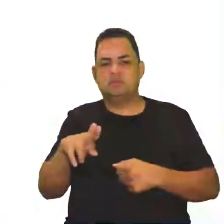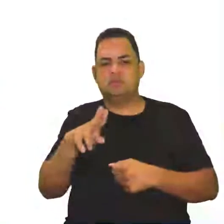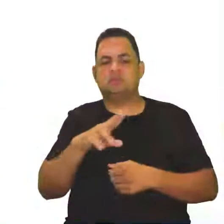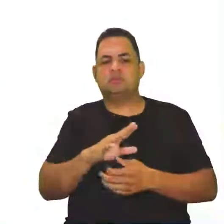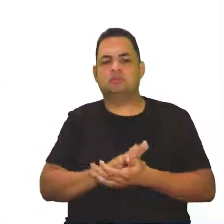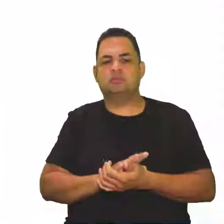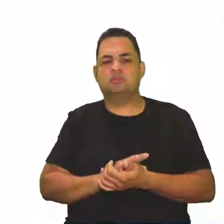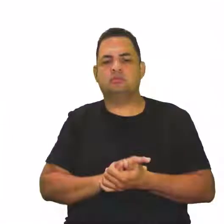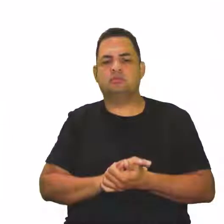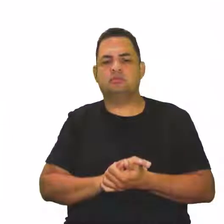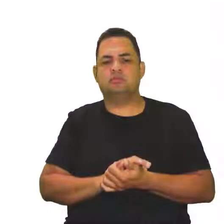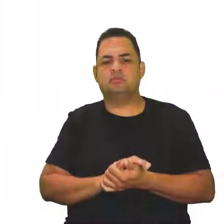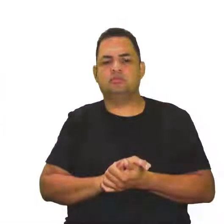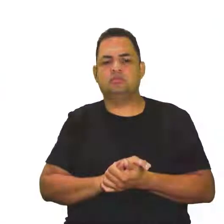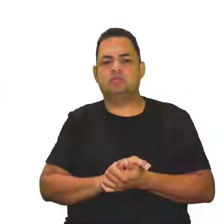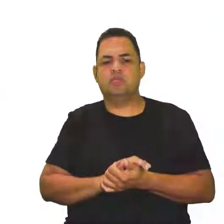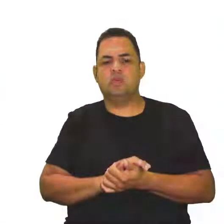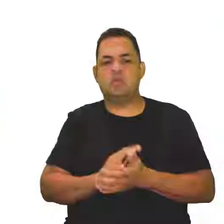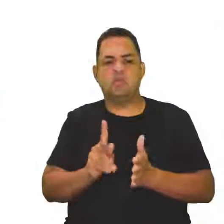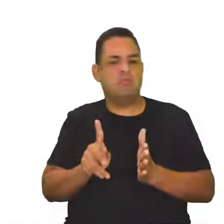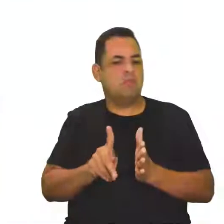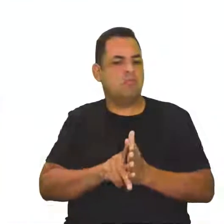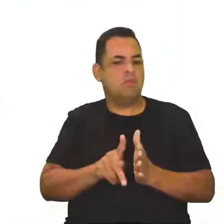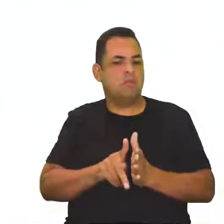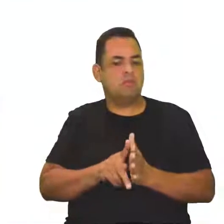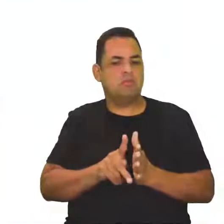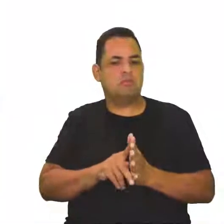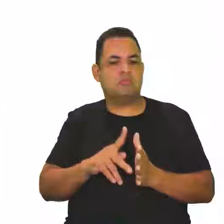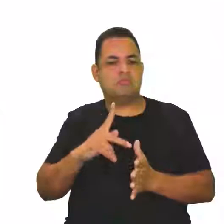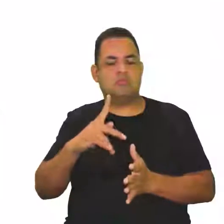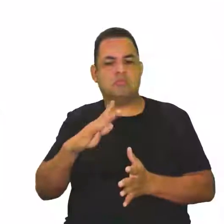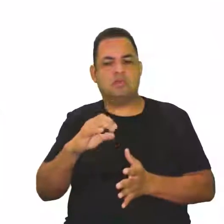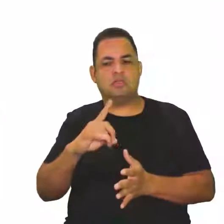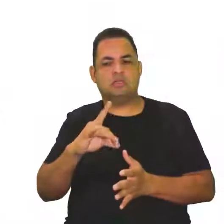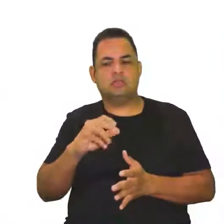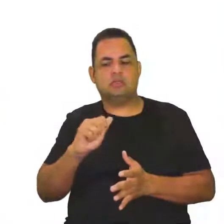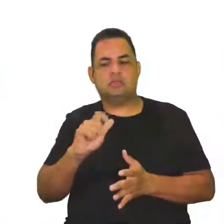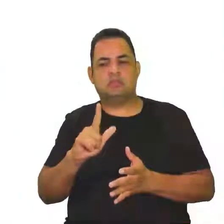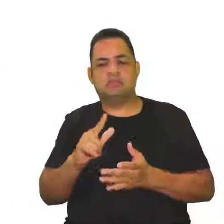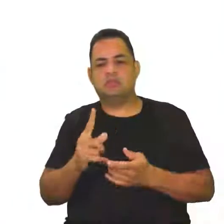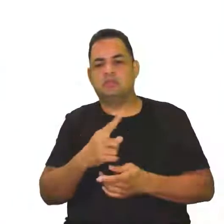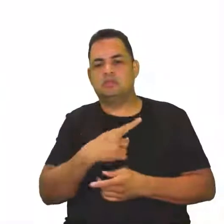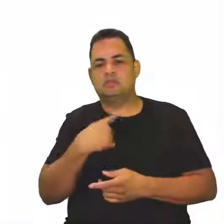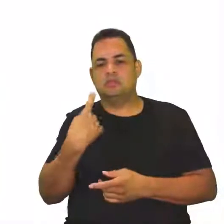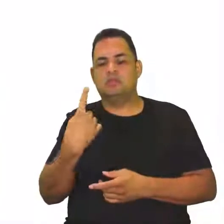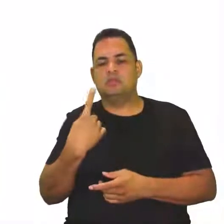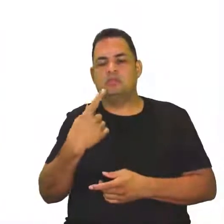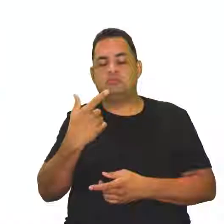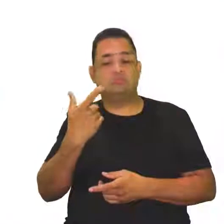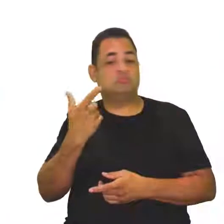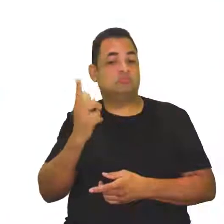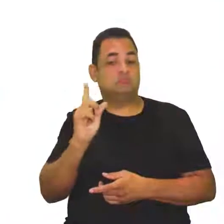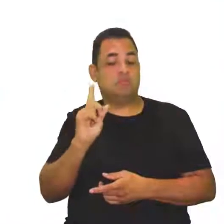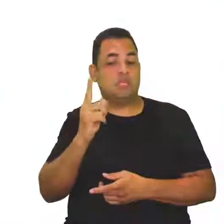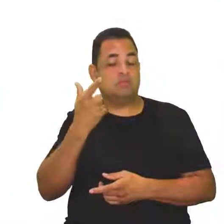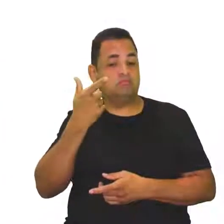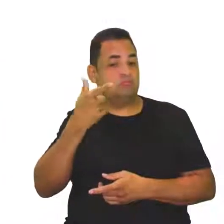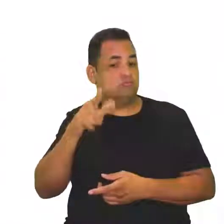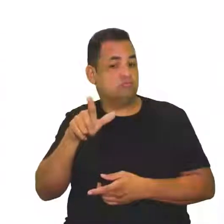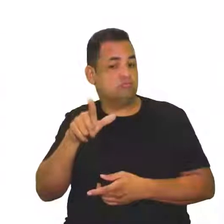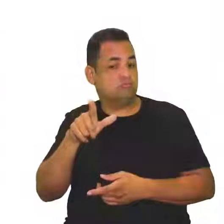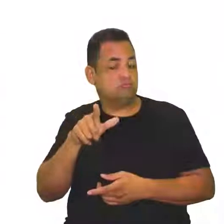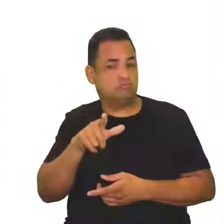referencial de potencial. Então, eu posso considerar porque nós não conseguimos fazer o campo da